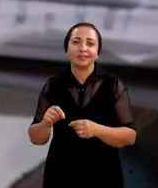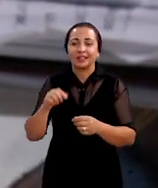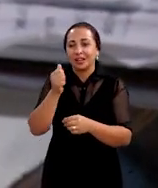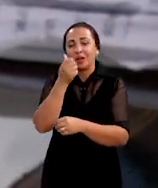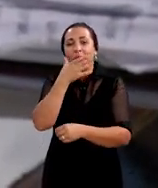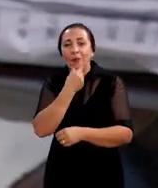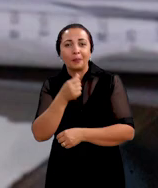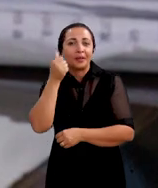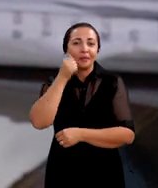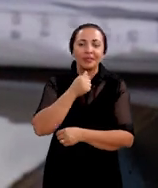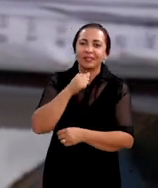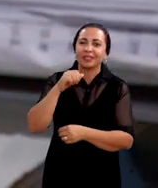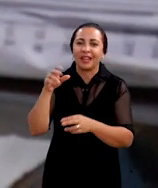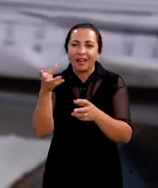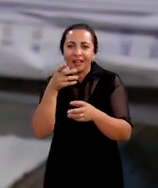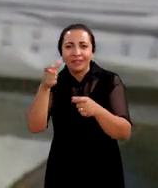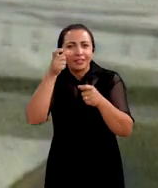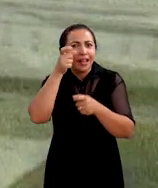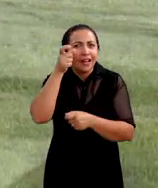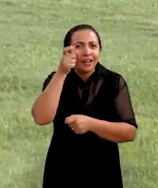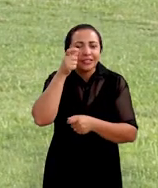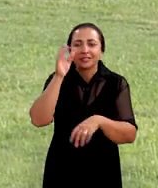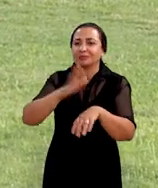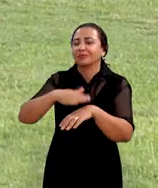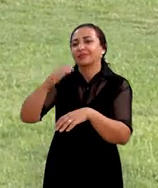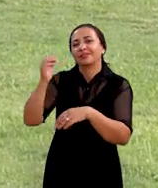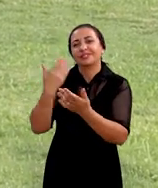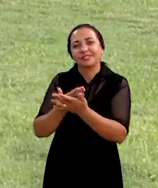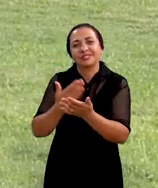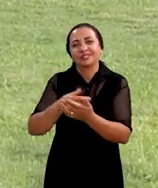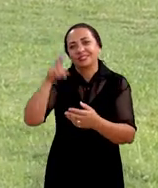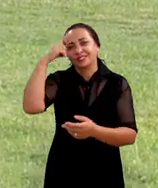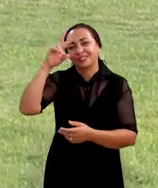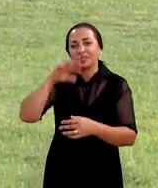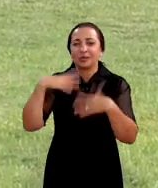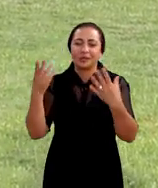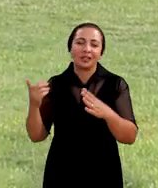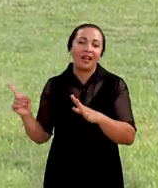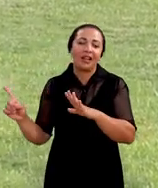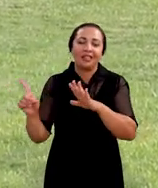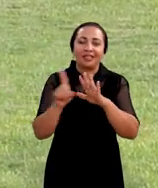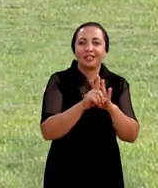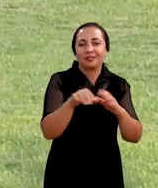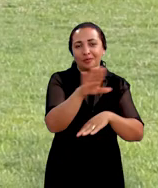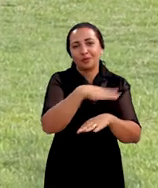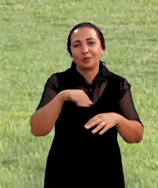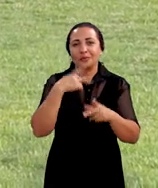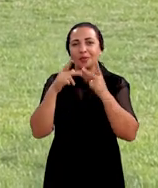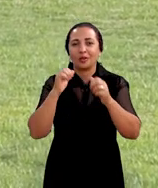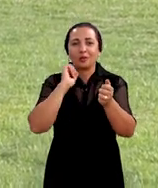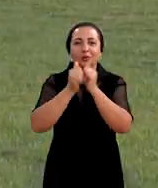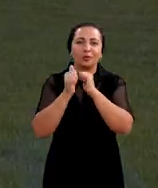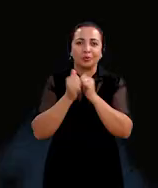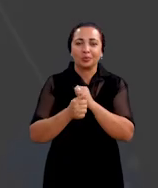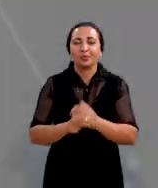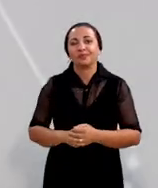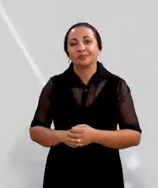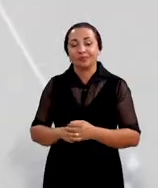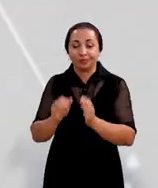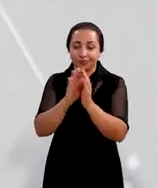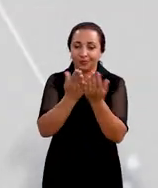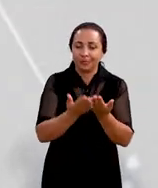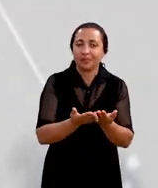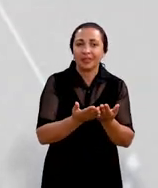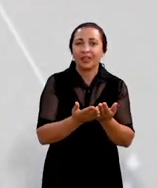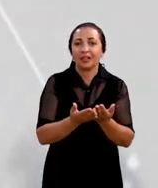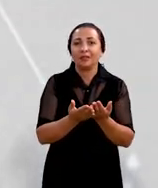alunos e as alunas começaram a se interessar mais pelas aulas de história quando eu entrava com algum elemento sobre o futebol. O almanac